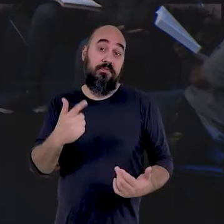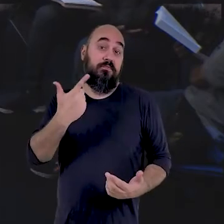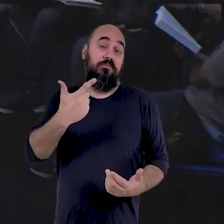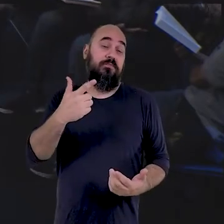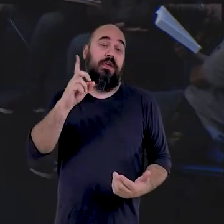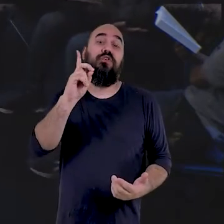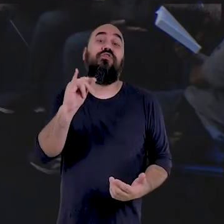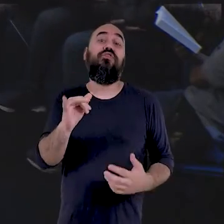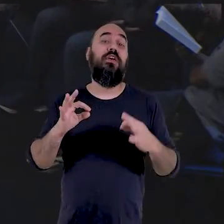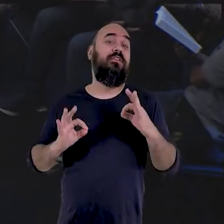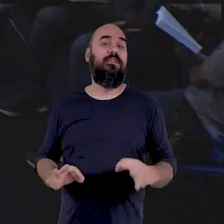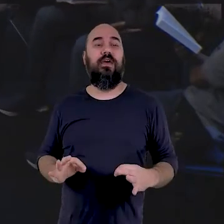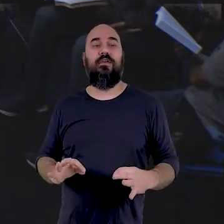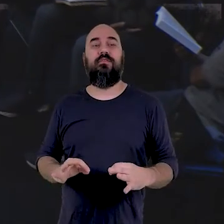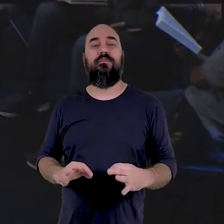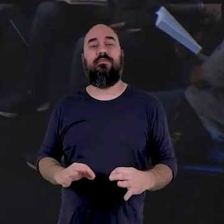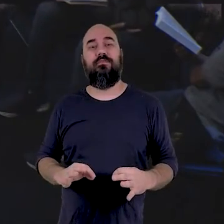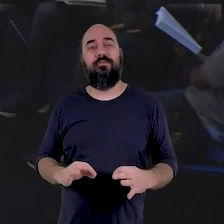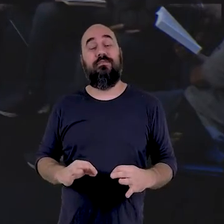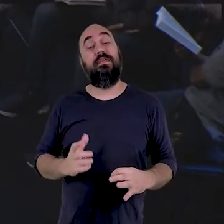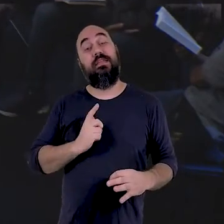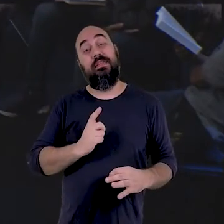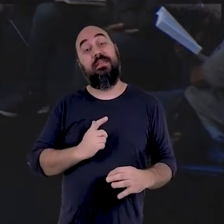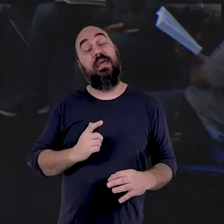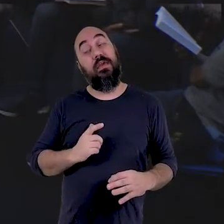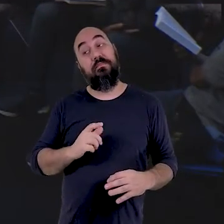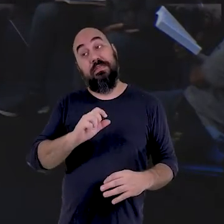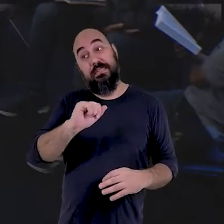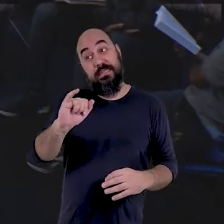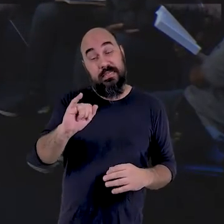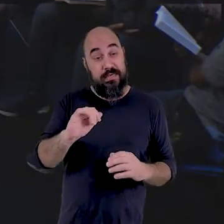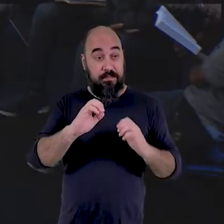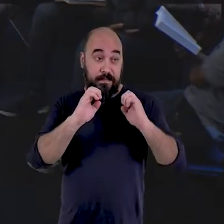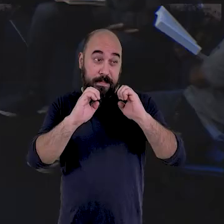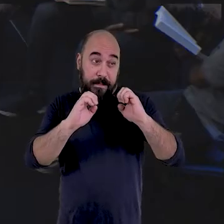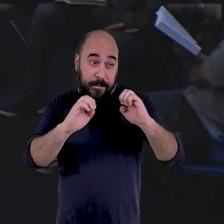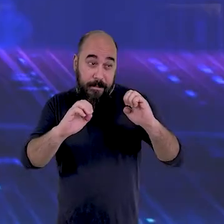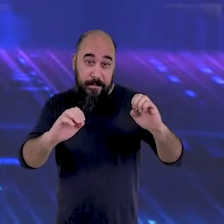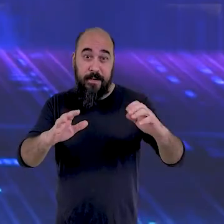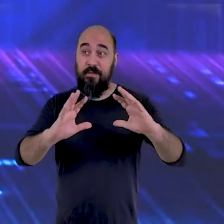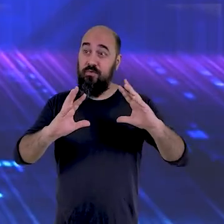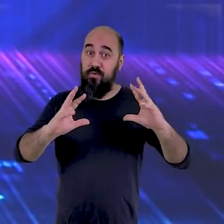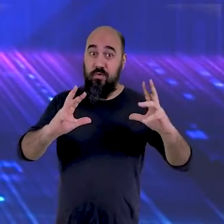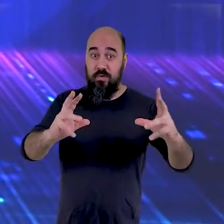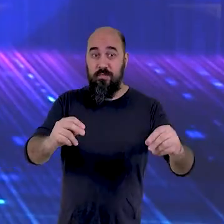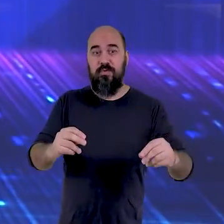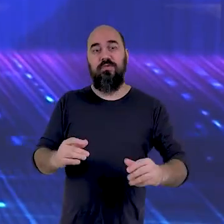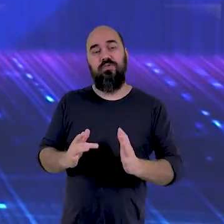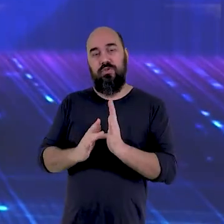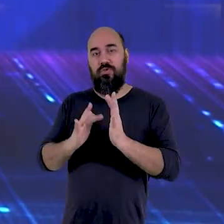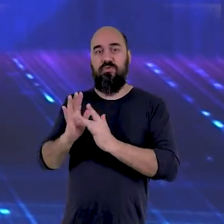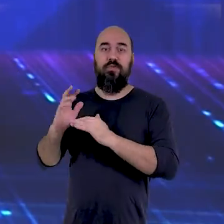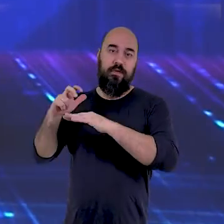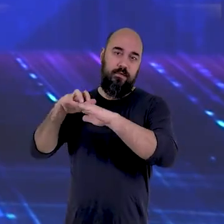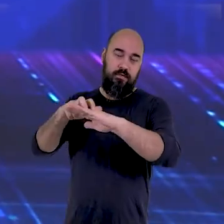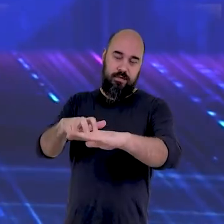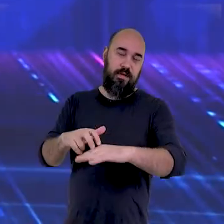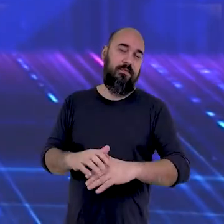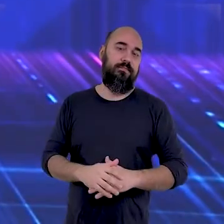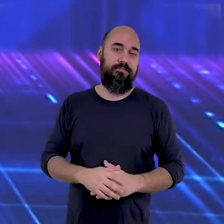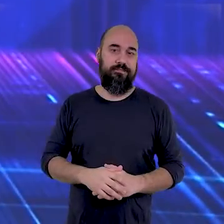volta de Jesus. O que há é uma condição. Quando o mundo for impactado com o Evangelho, Jesus Cristo